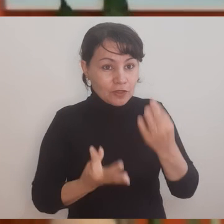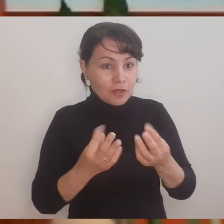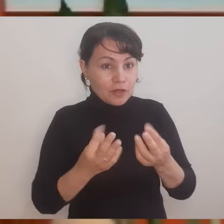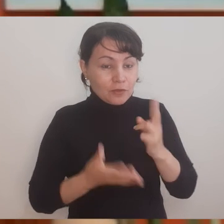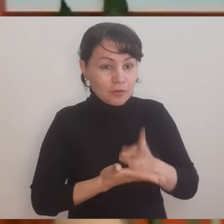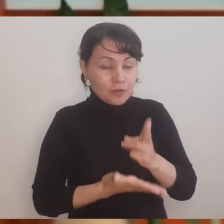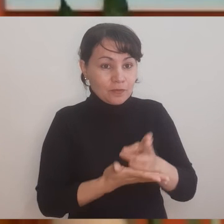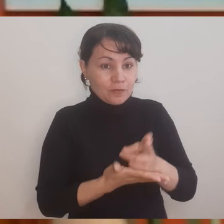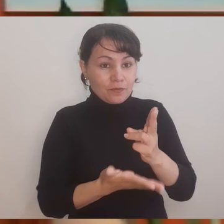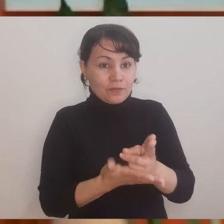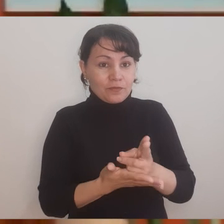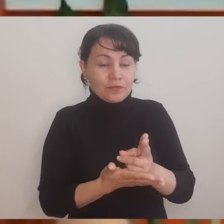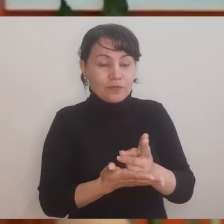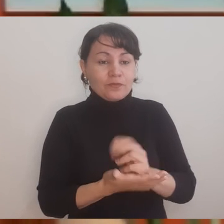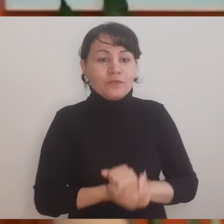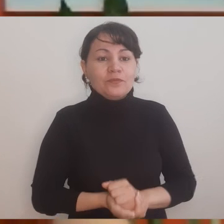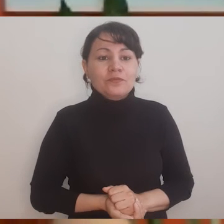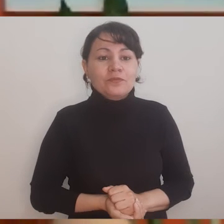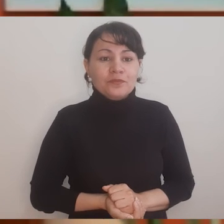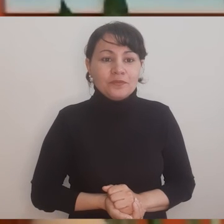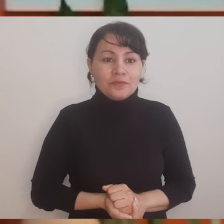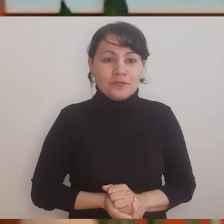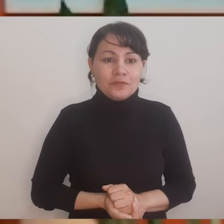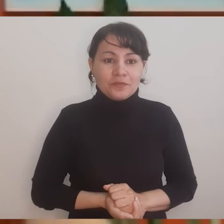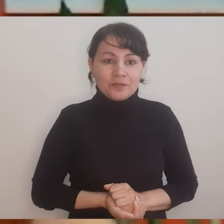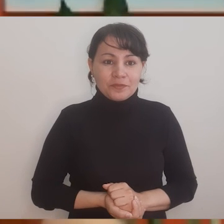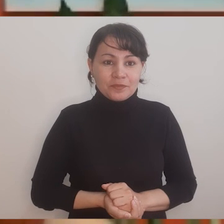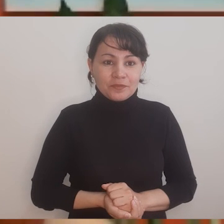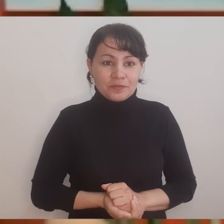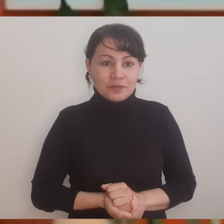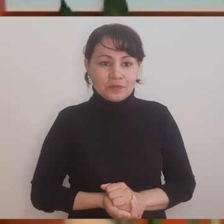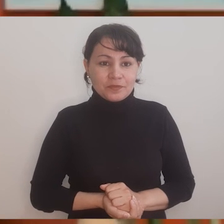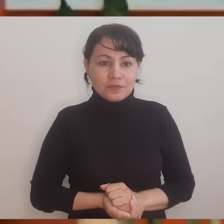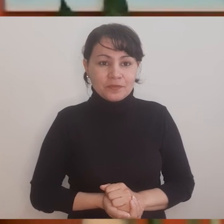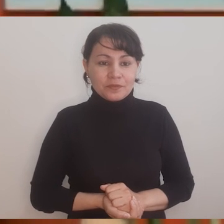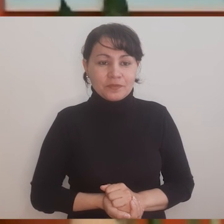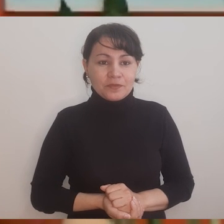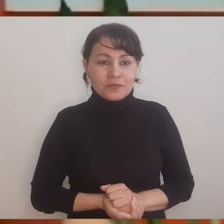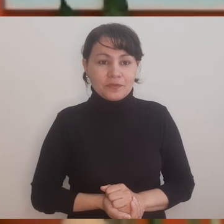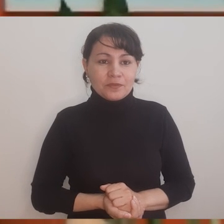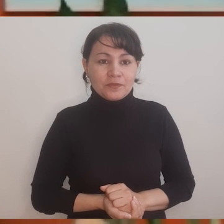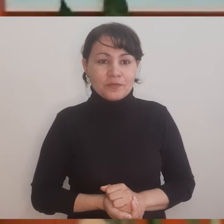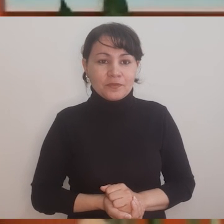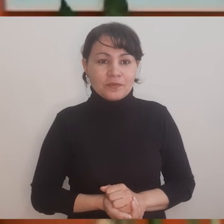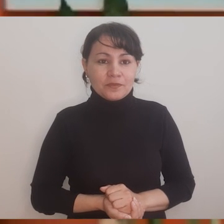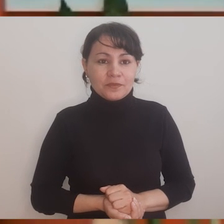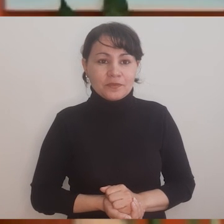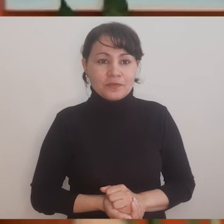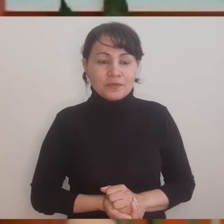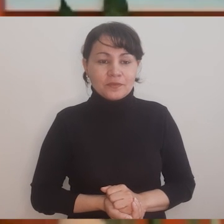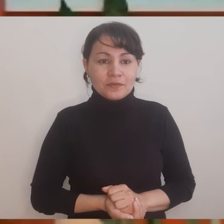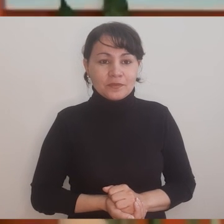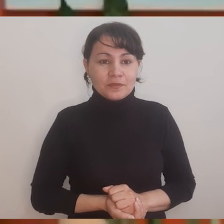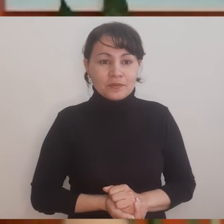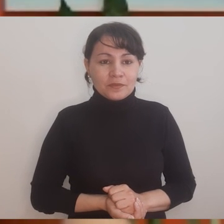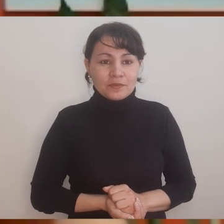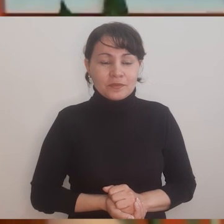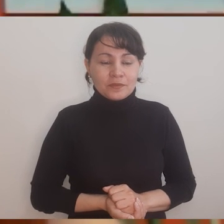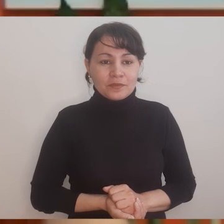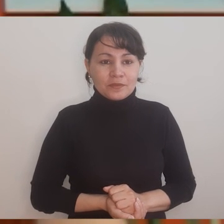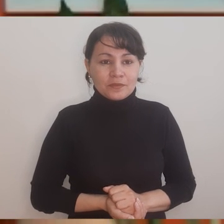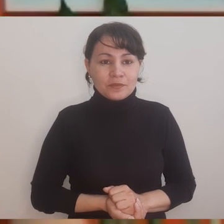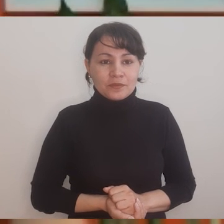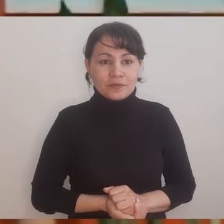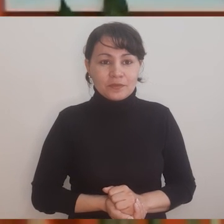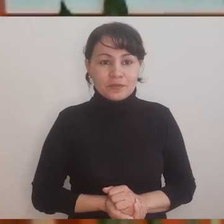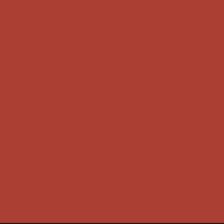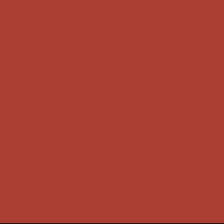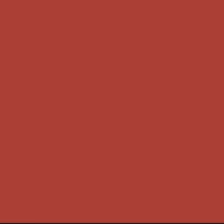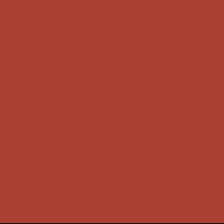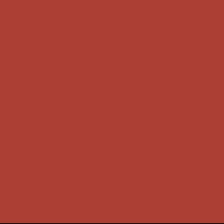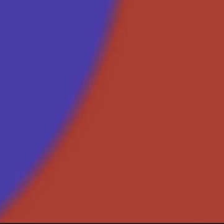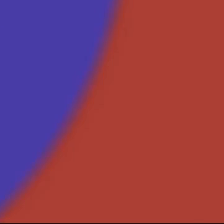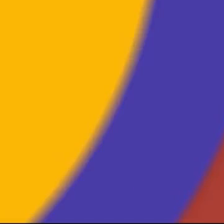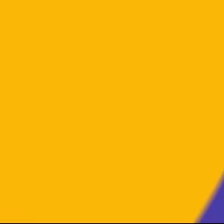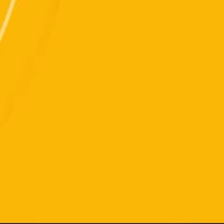Faculdade Senso-PEG. Nós estamos aqui em salas de aula aguardando por vocês. Até breve.